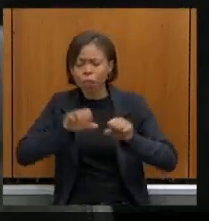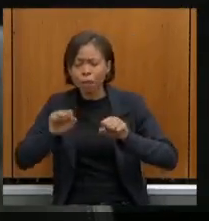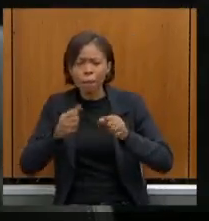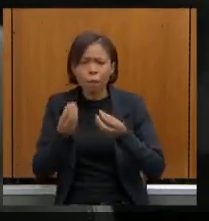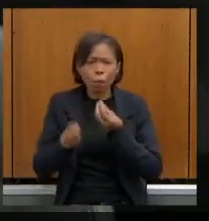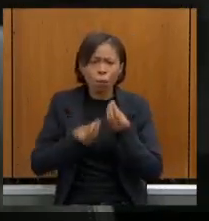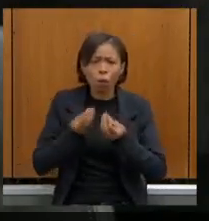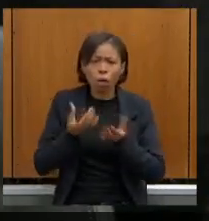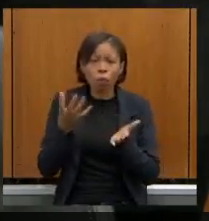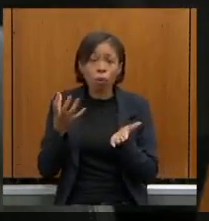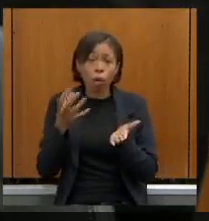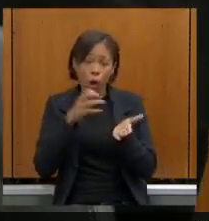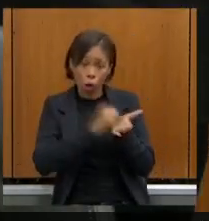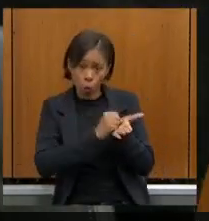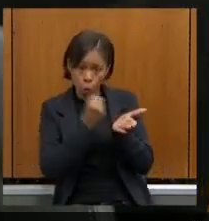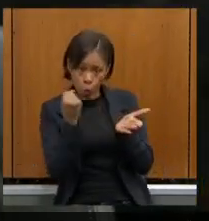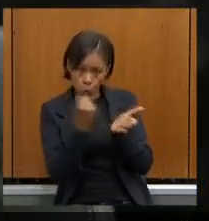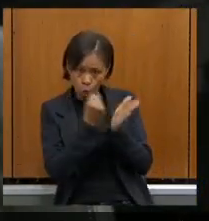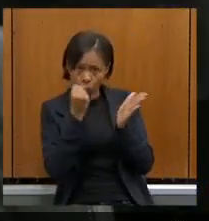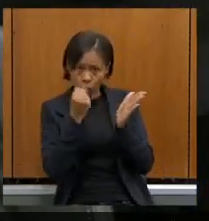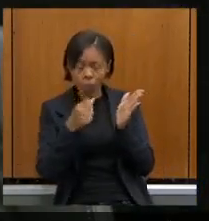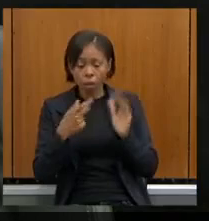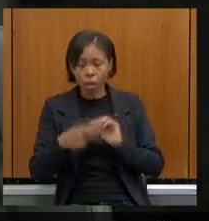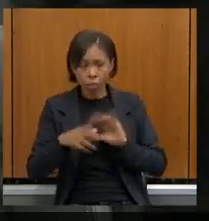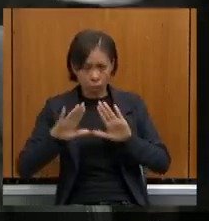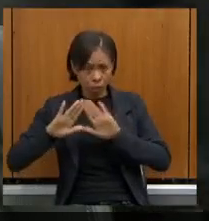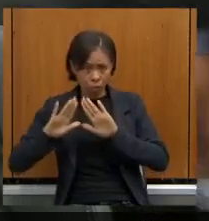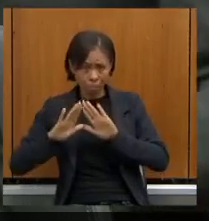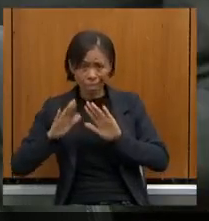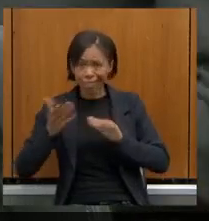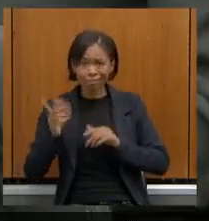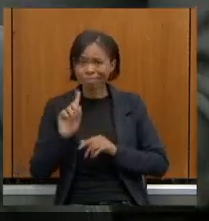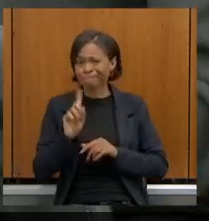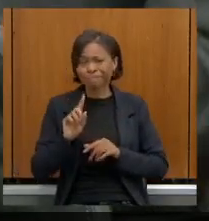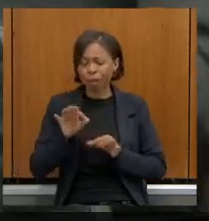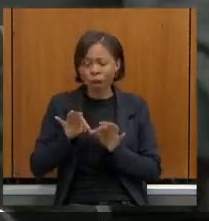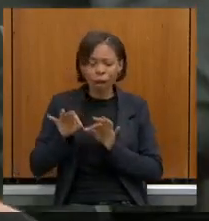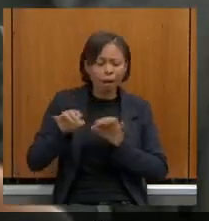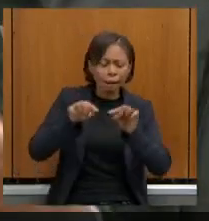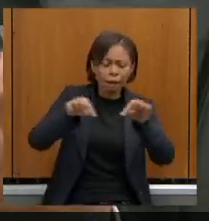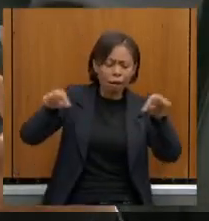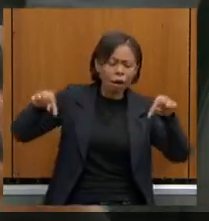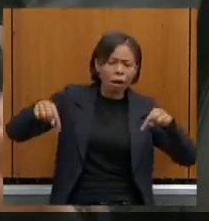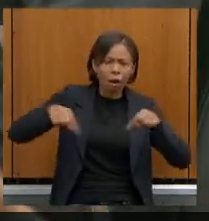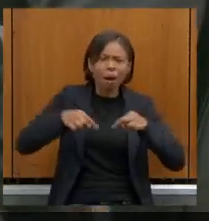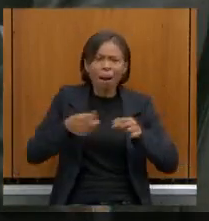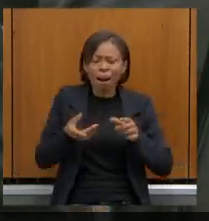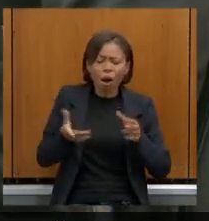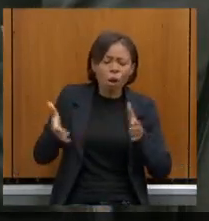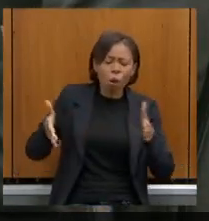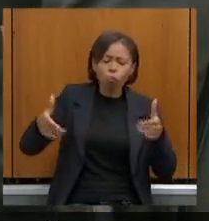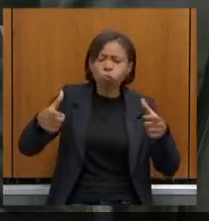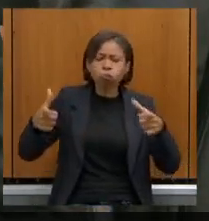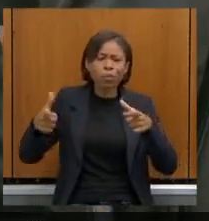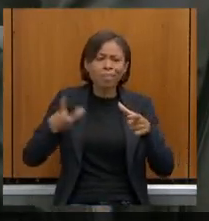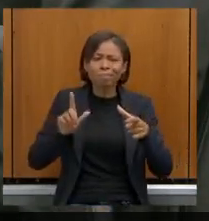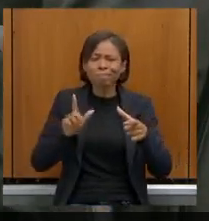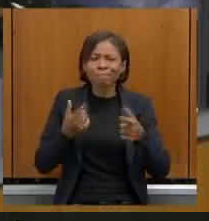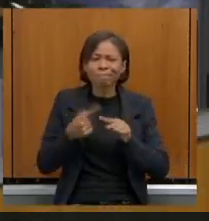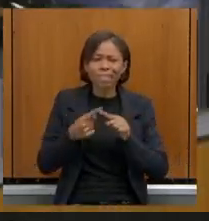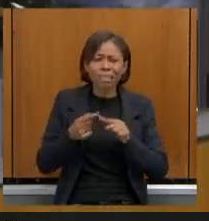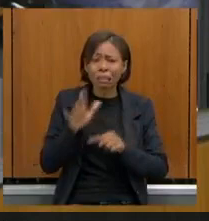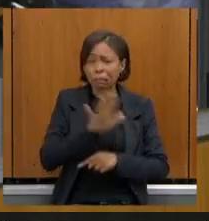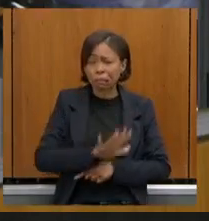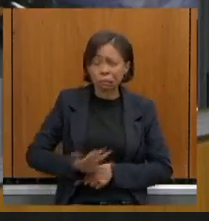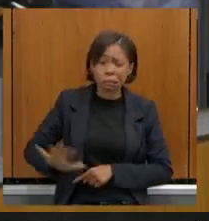tombamento quando ele é feito pela Assembleia ele não delimita a área então porque esse é um tombamento mais genérico então ele custa